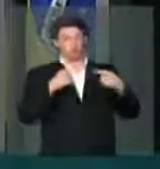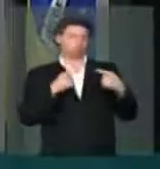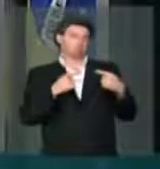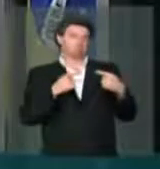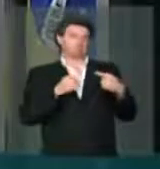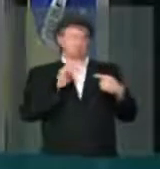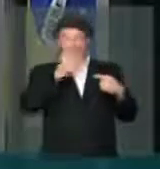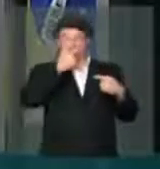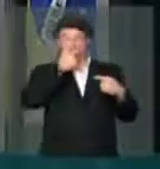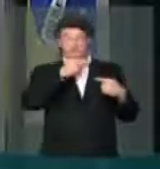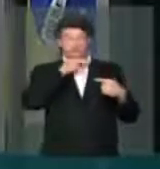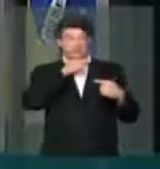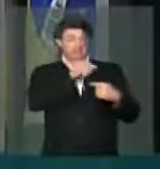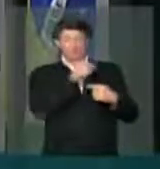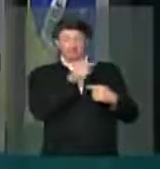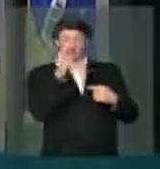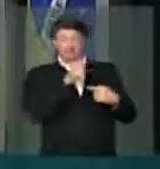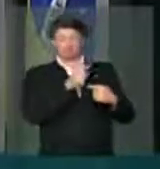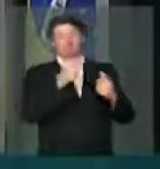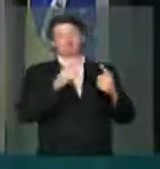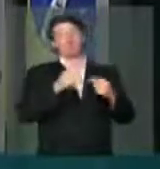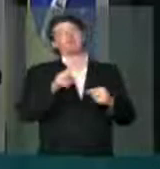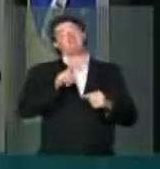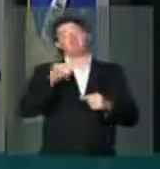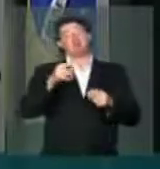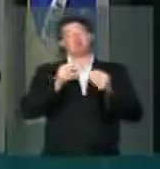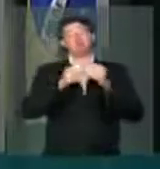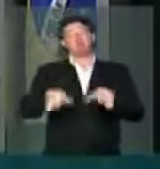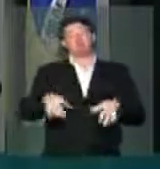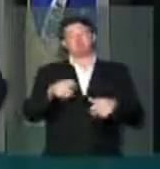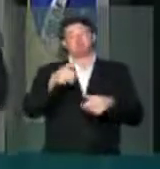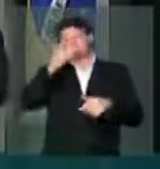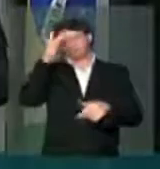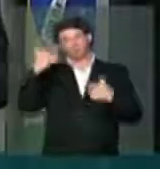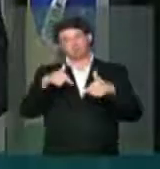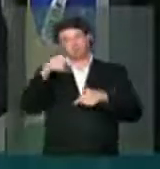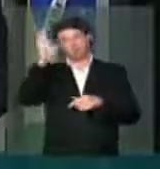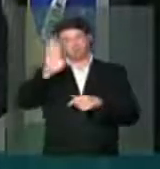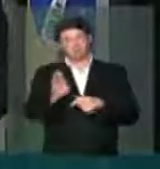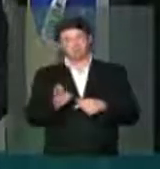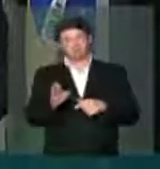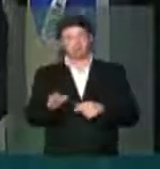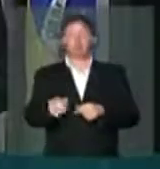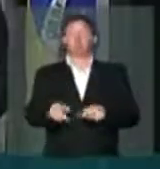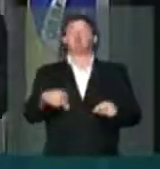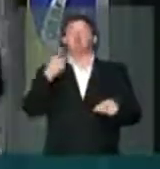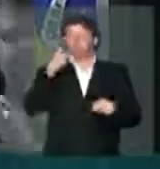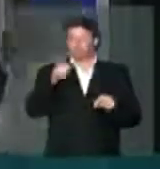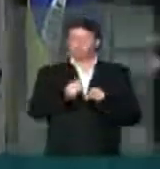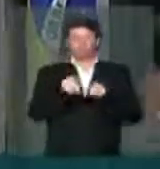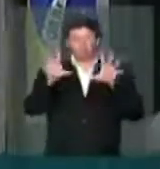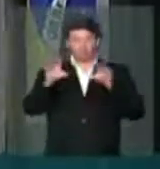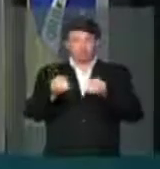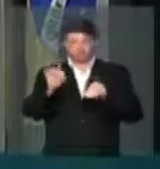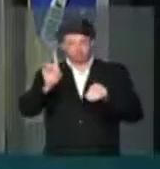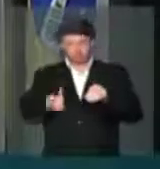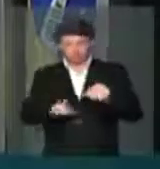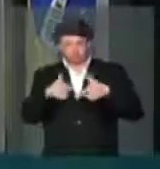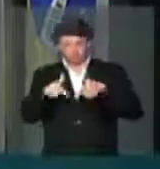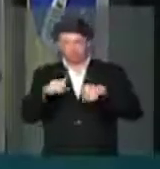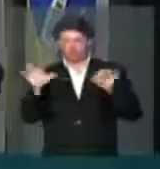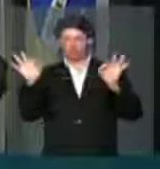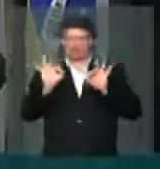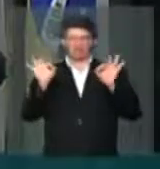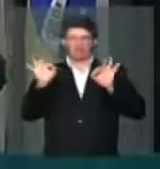se Aécio ganhasse, ia prejudicar o trabalhador brasileiro. Disse também que não mexeria nos direitos